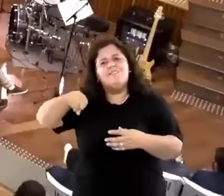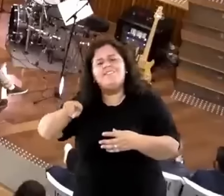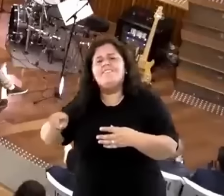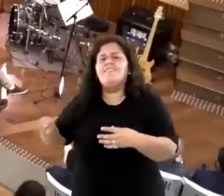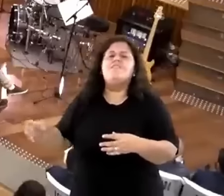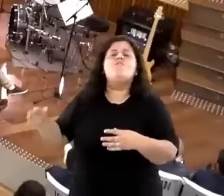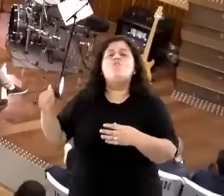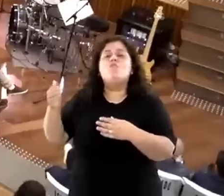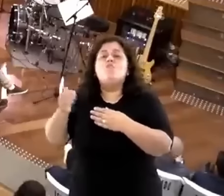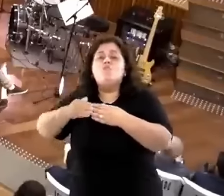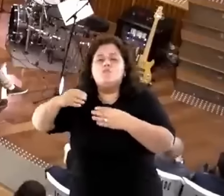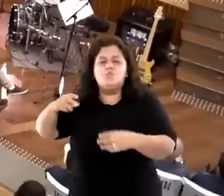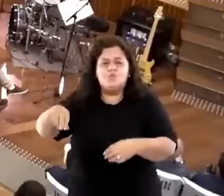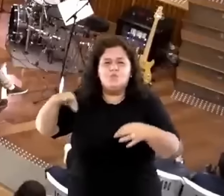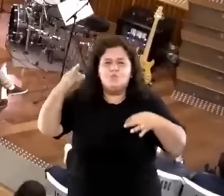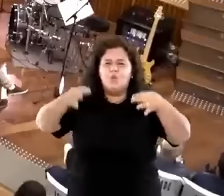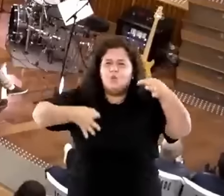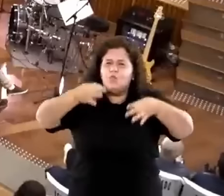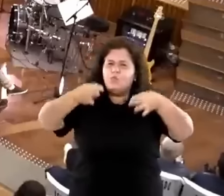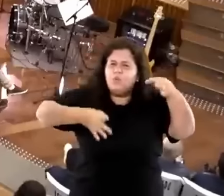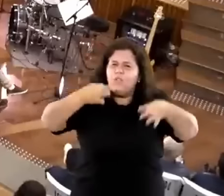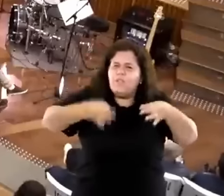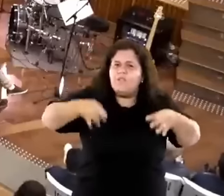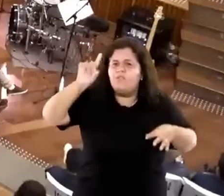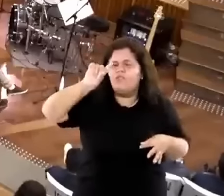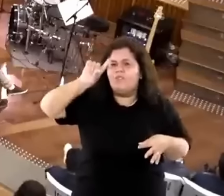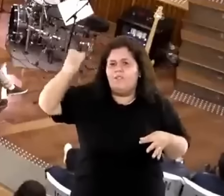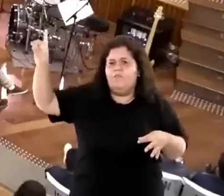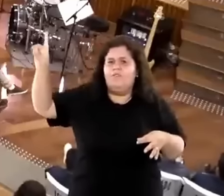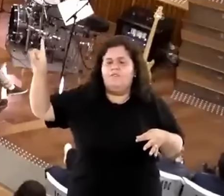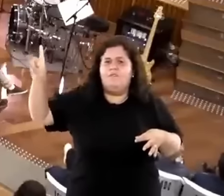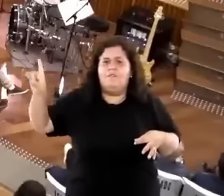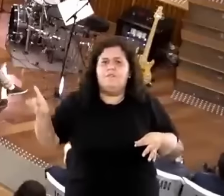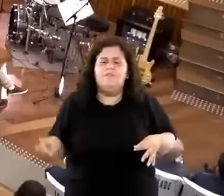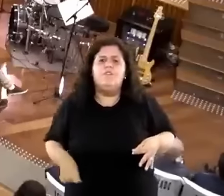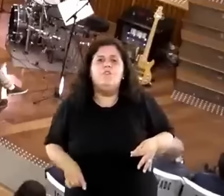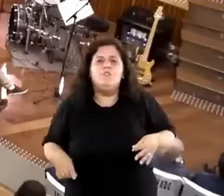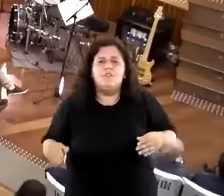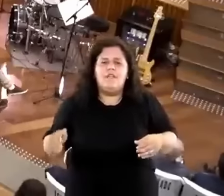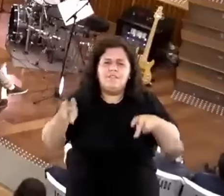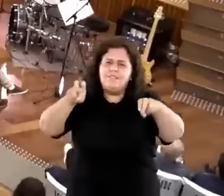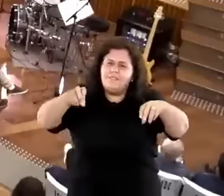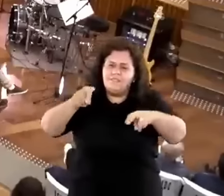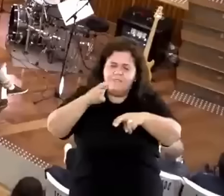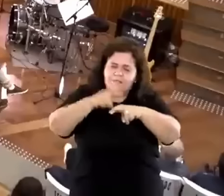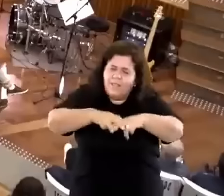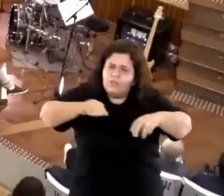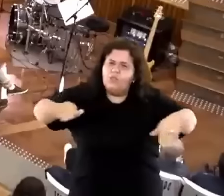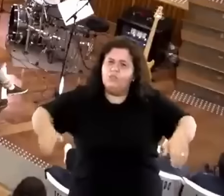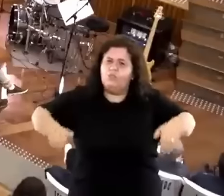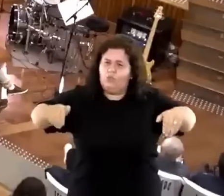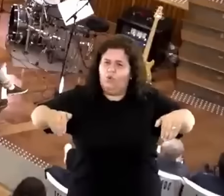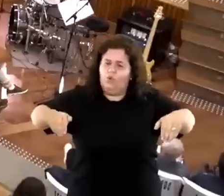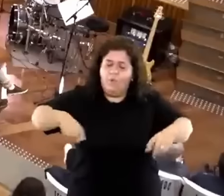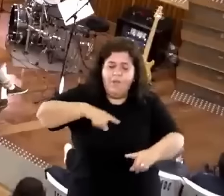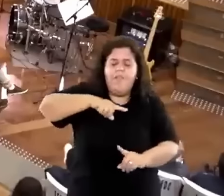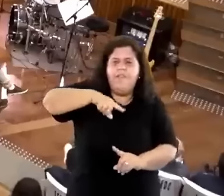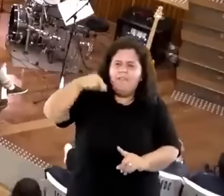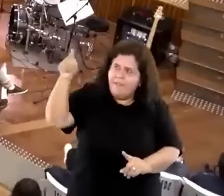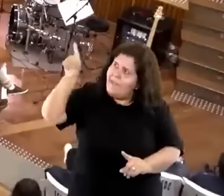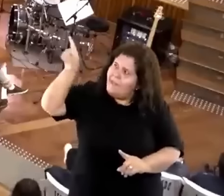sardônio descreve o juízo de Deus o que que ele quer mostrar é que esse que está sentado no trono é santo e é